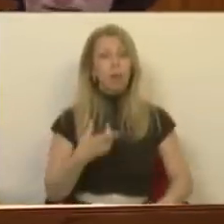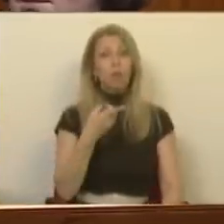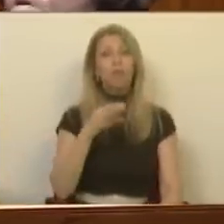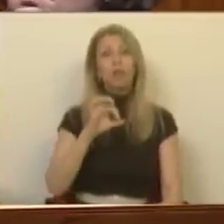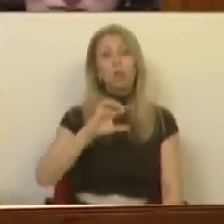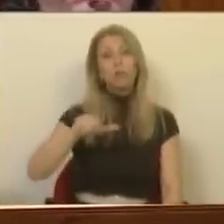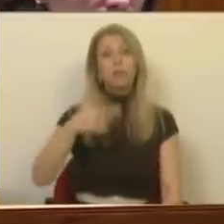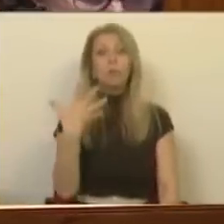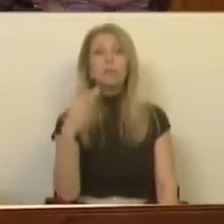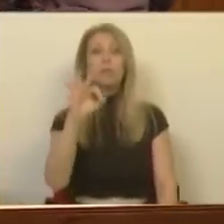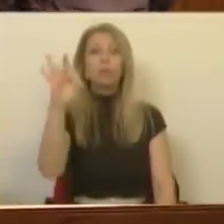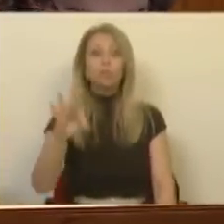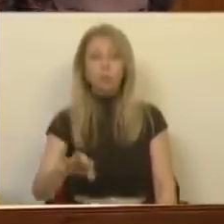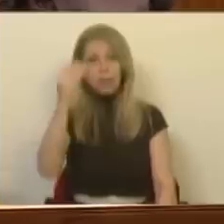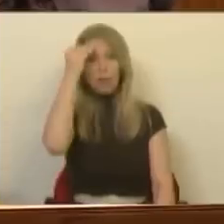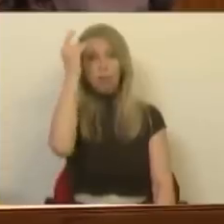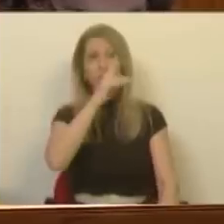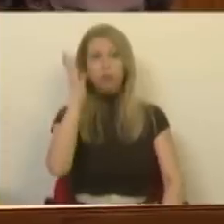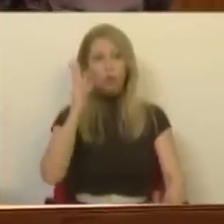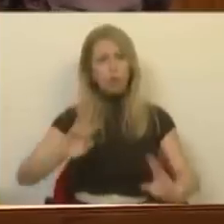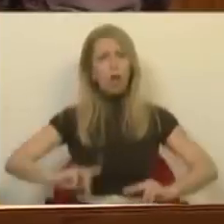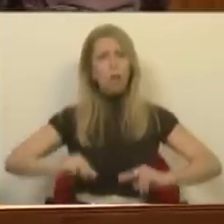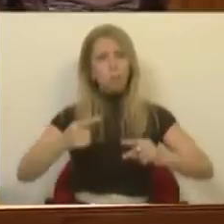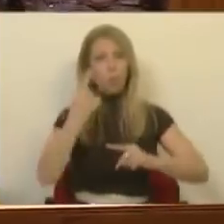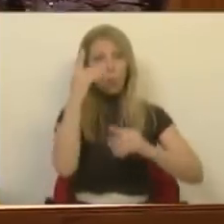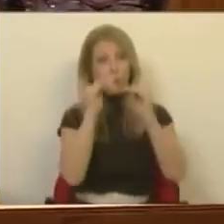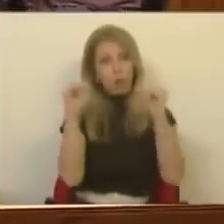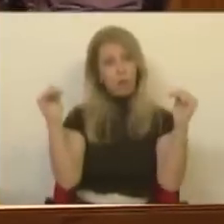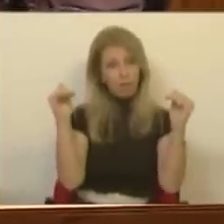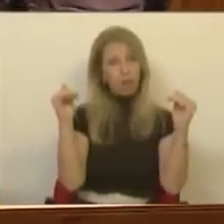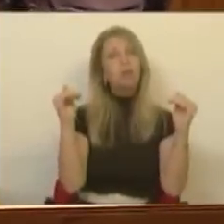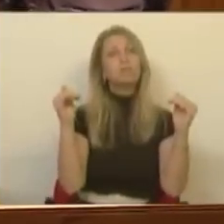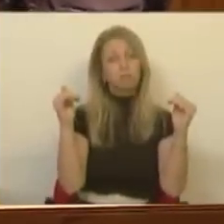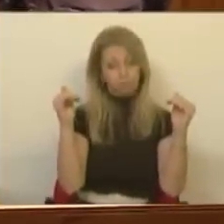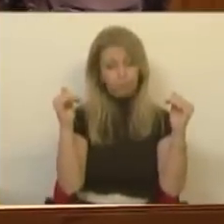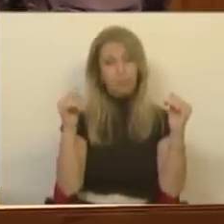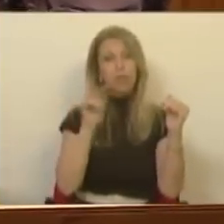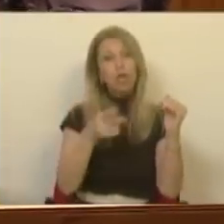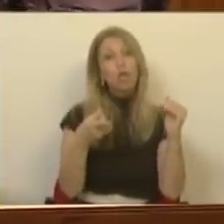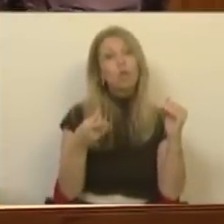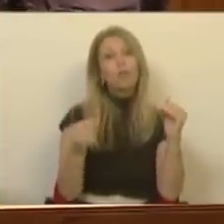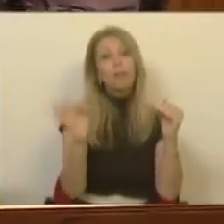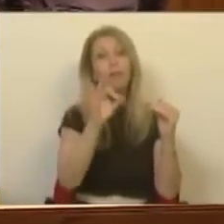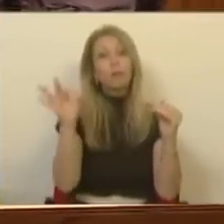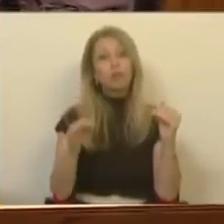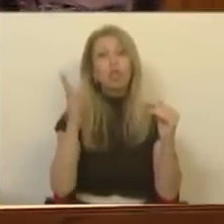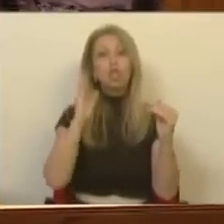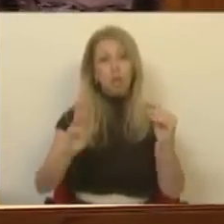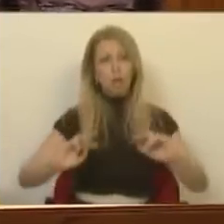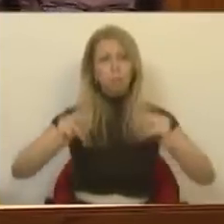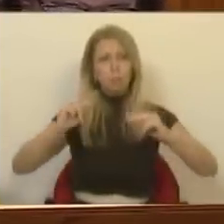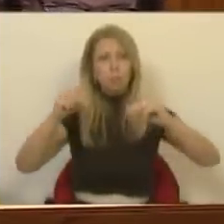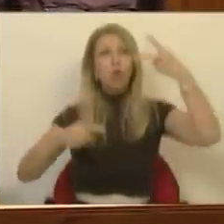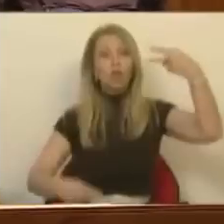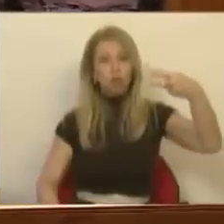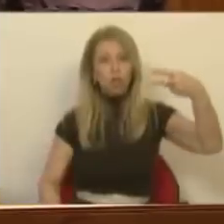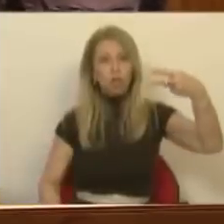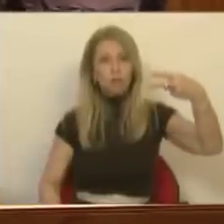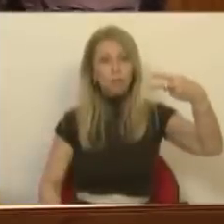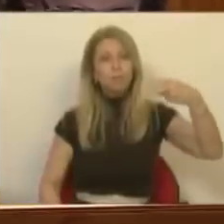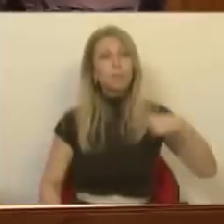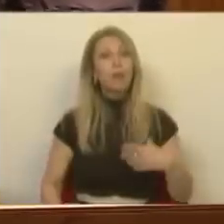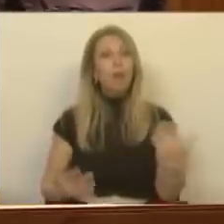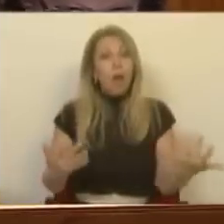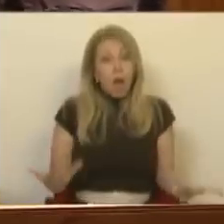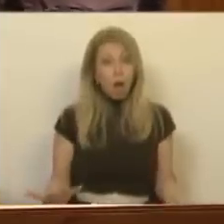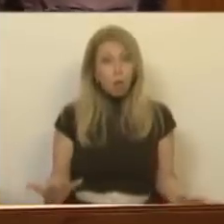98,5% dos professores já pro Brasil pelo menos no Escalão e destes 90% já progrediram mesmo dois escalões nós